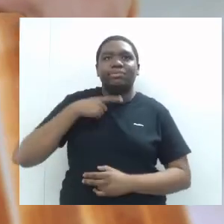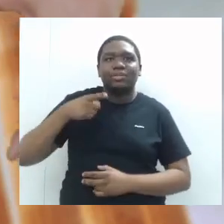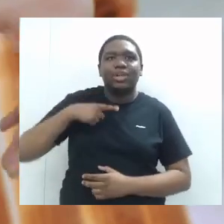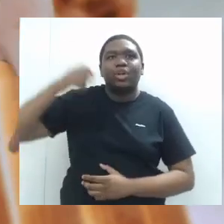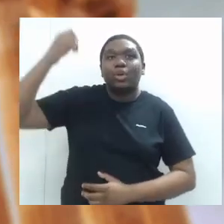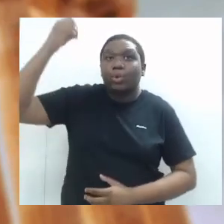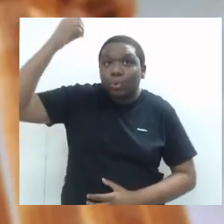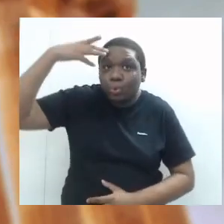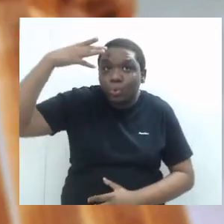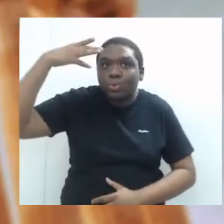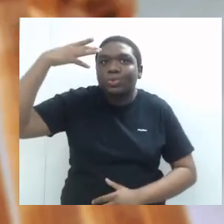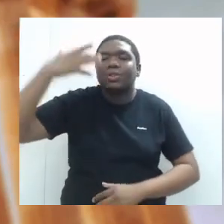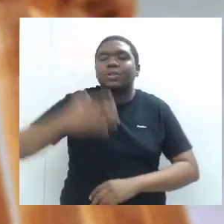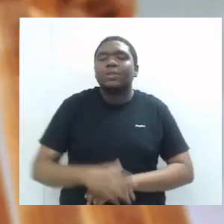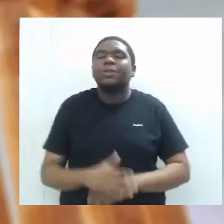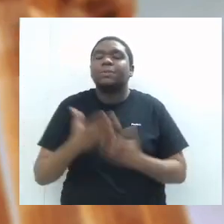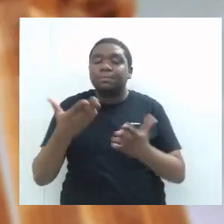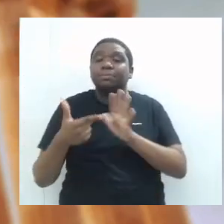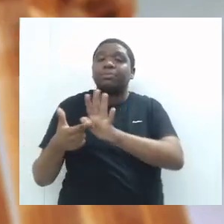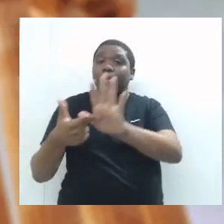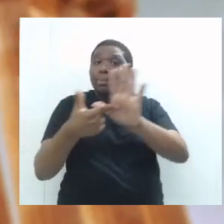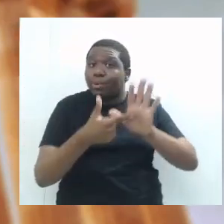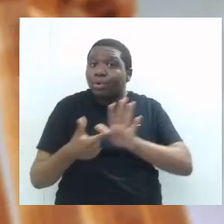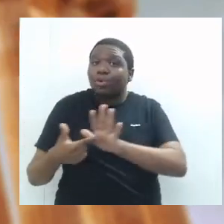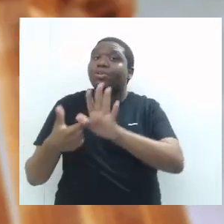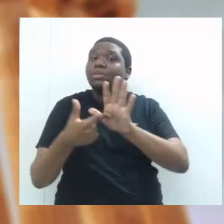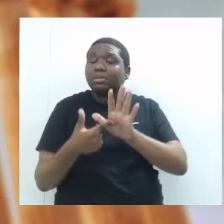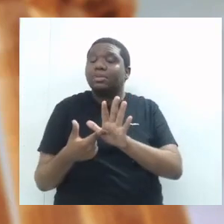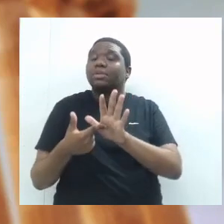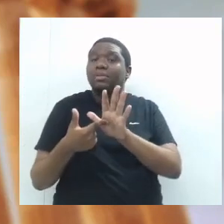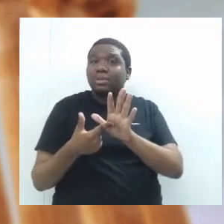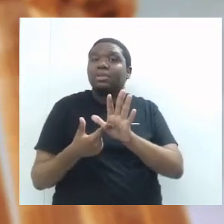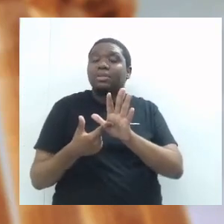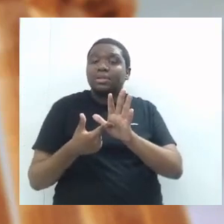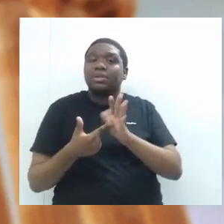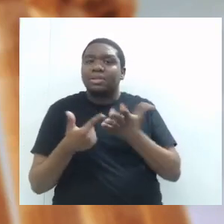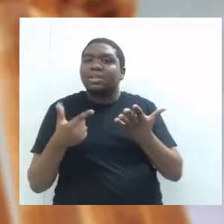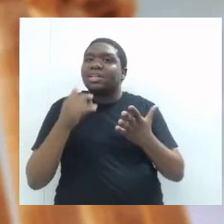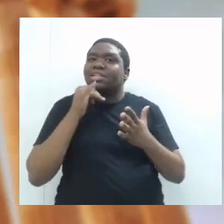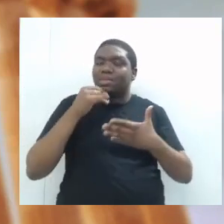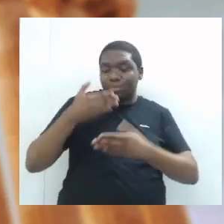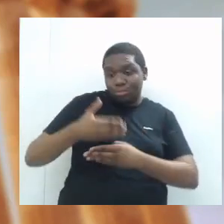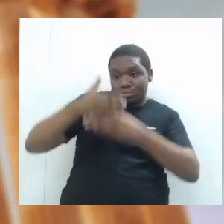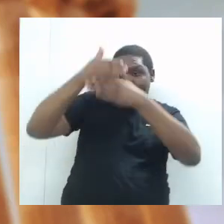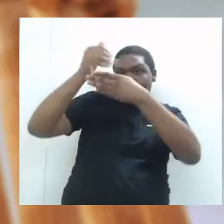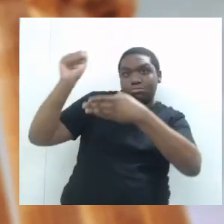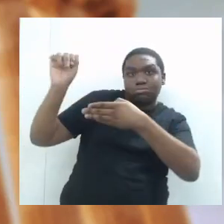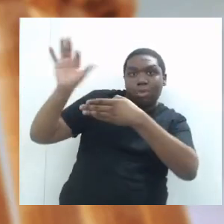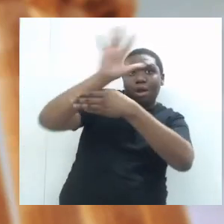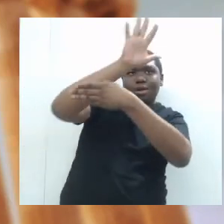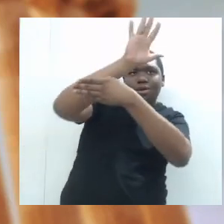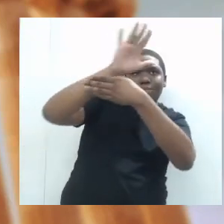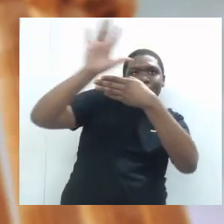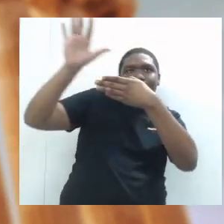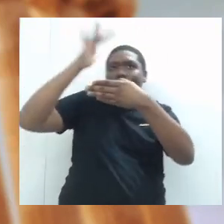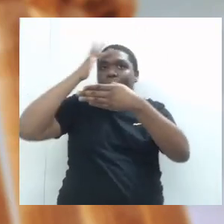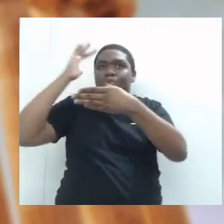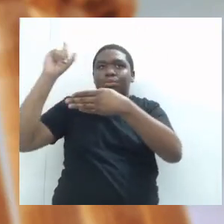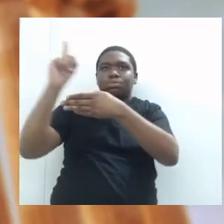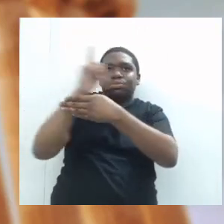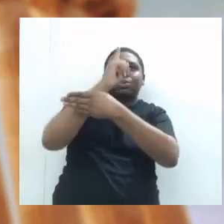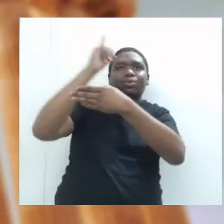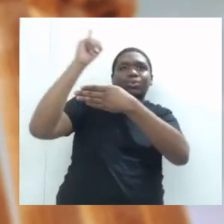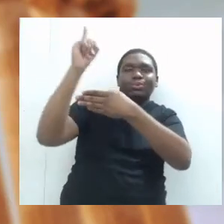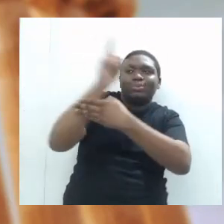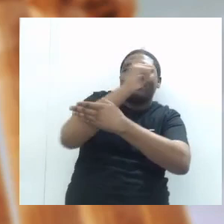certo, breve, que mostra, que reflete na parede da caverna sombras. Os seres humanos que estão